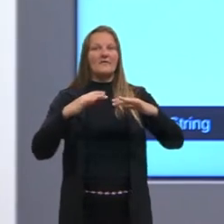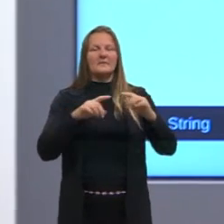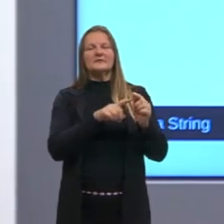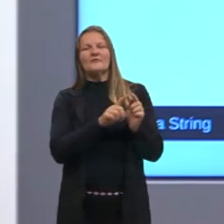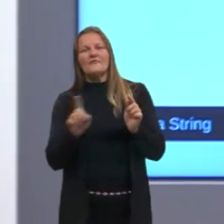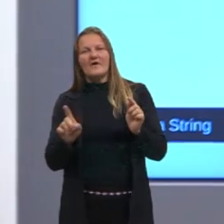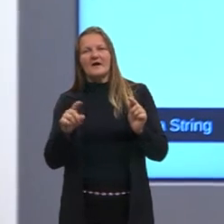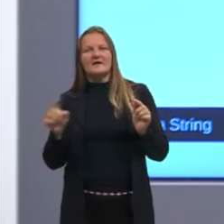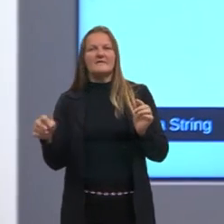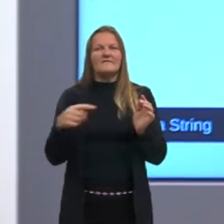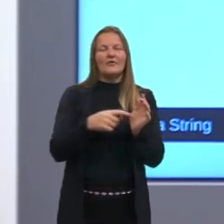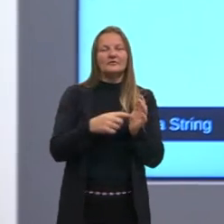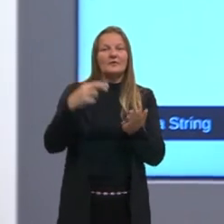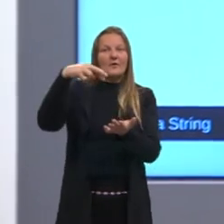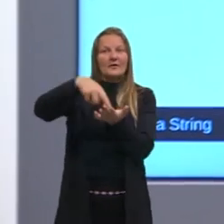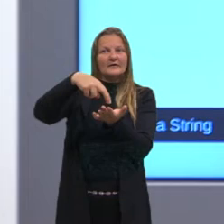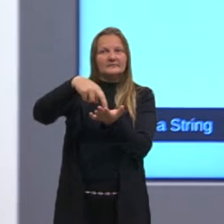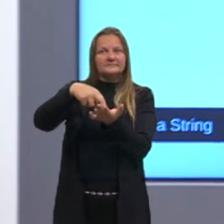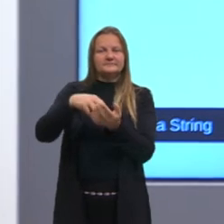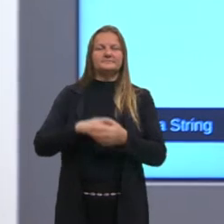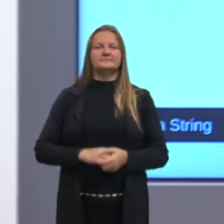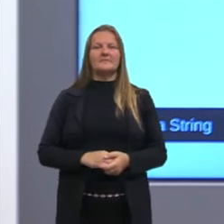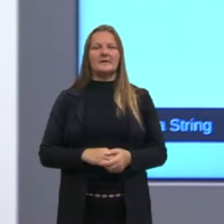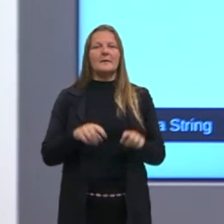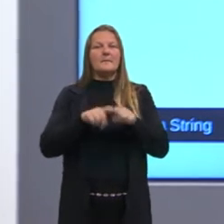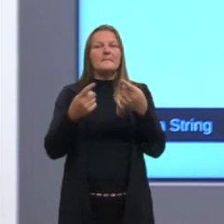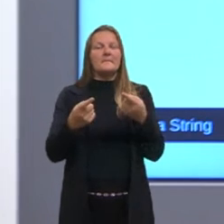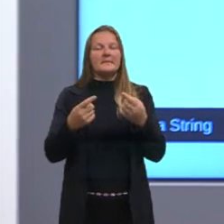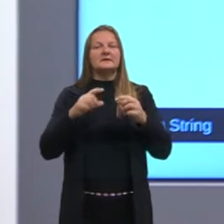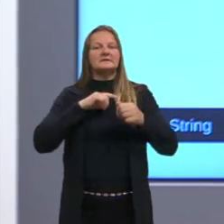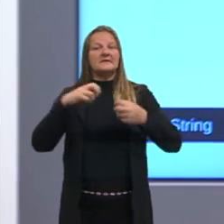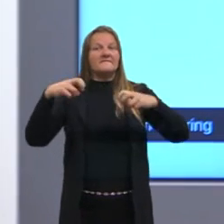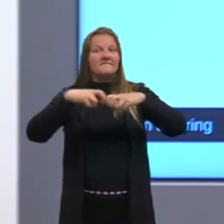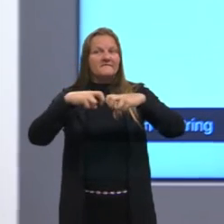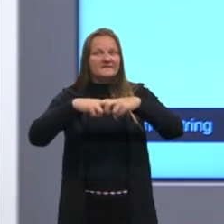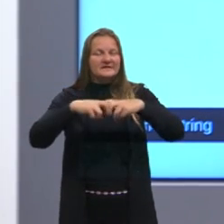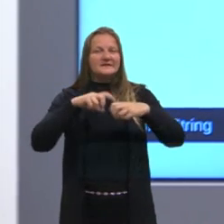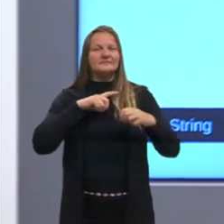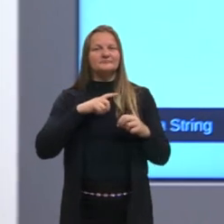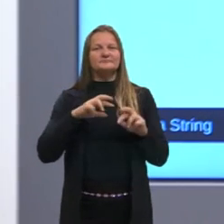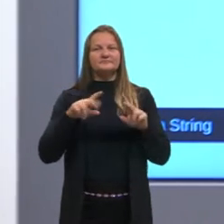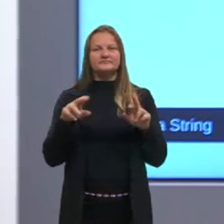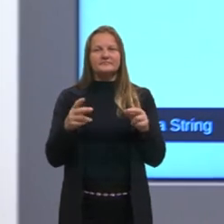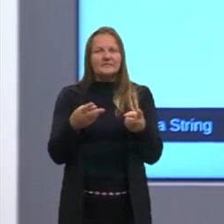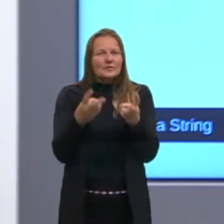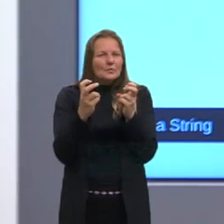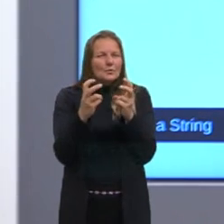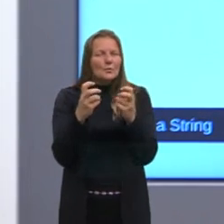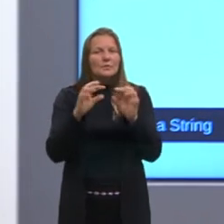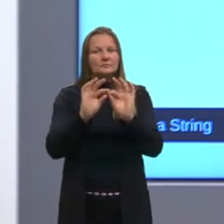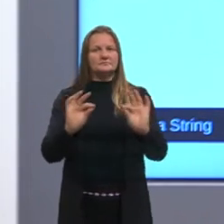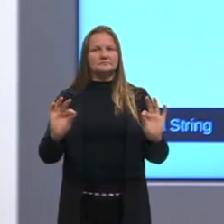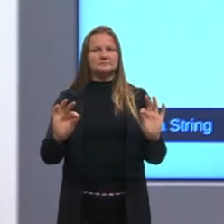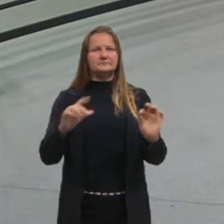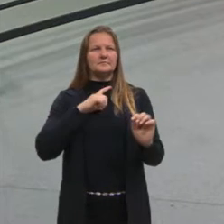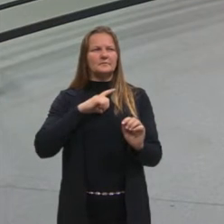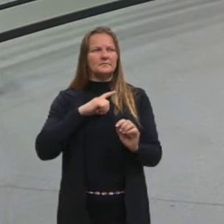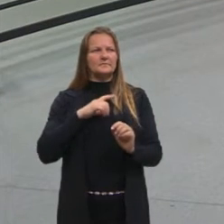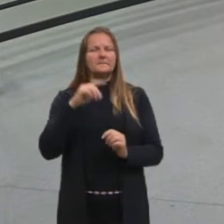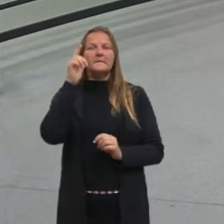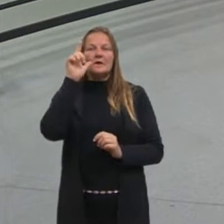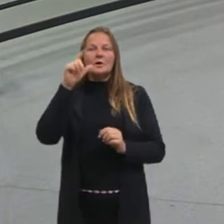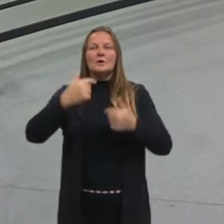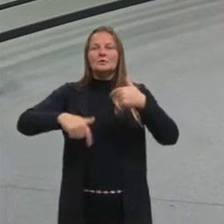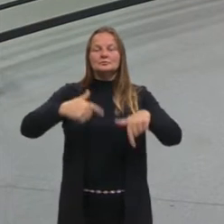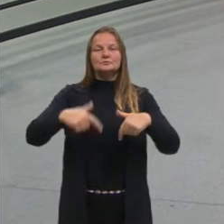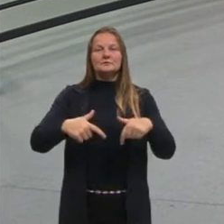com o mundo real, certo? Mas nas questões de física, de uma forma para simplificar, a gente costuma, então, trabalhar